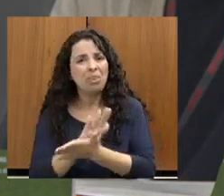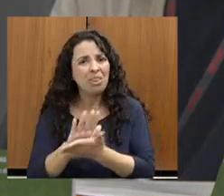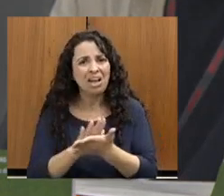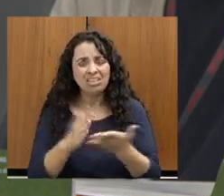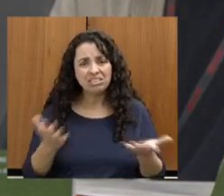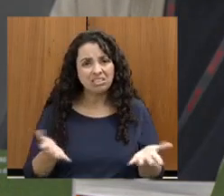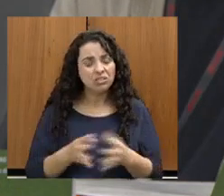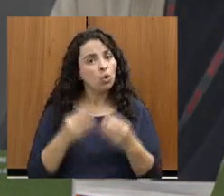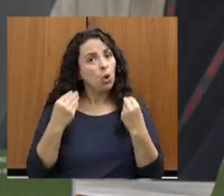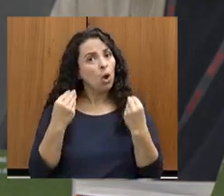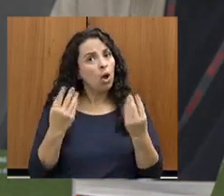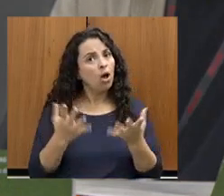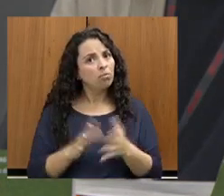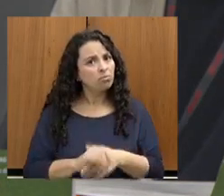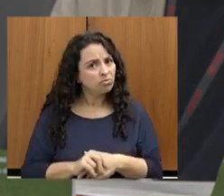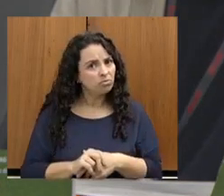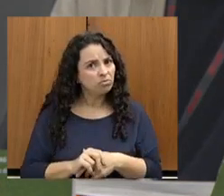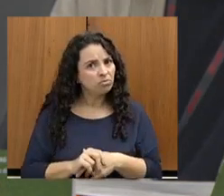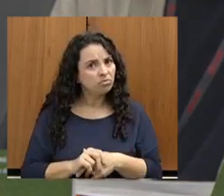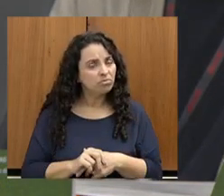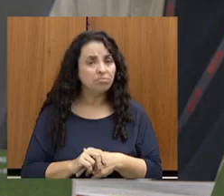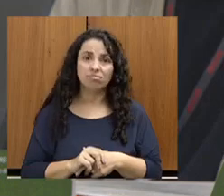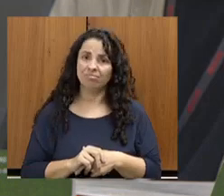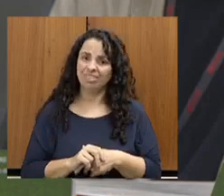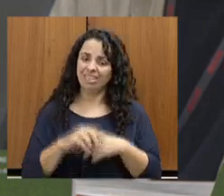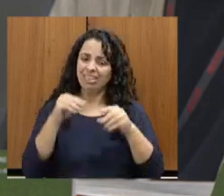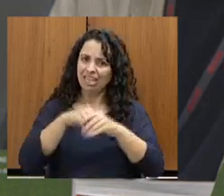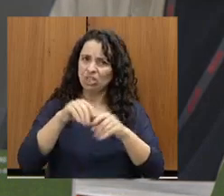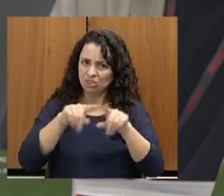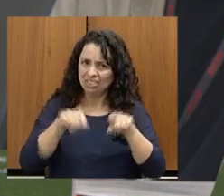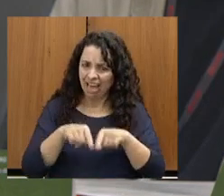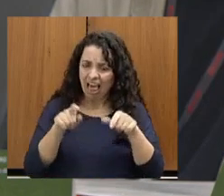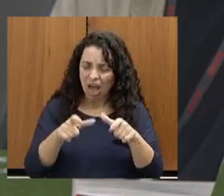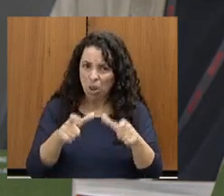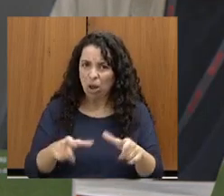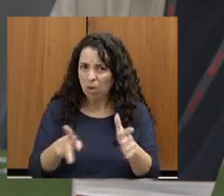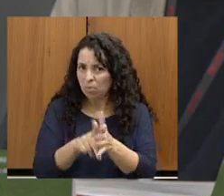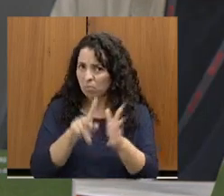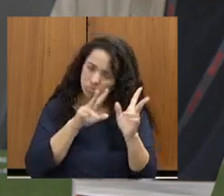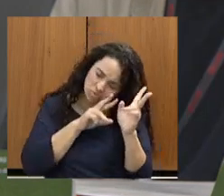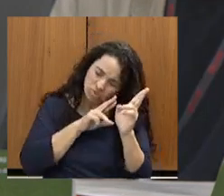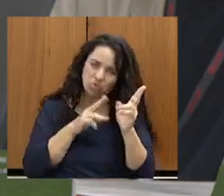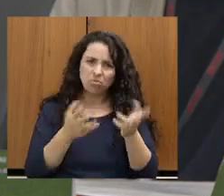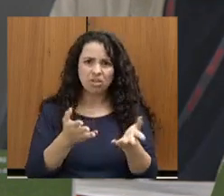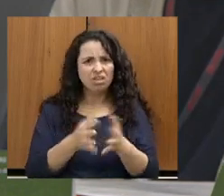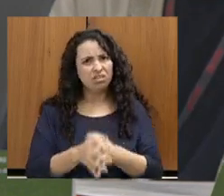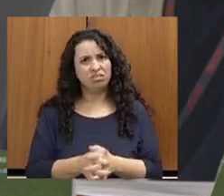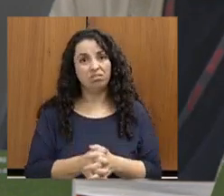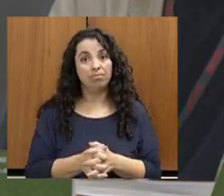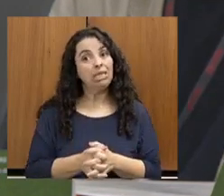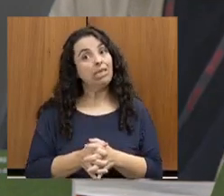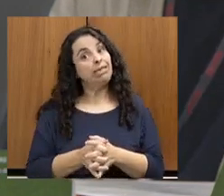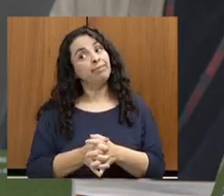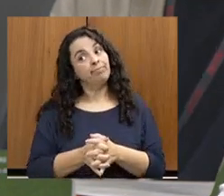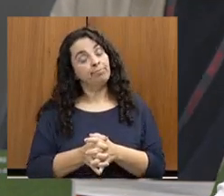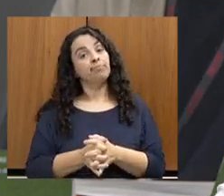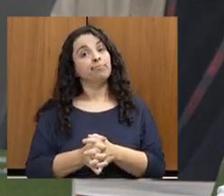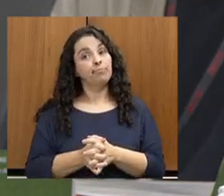Então, eu pontuo a gravidade maior ainda da postura da escola.